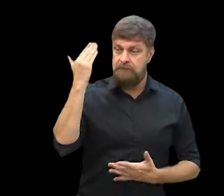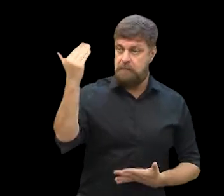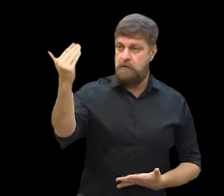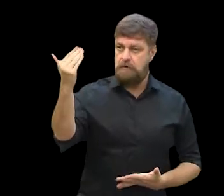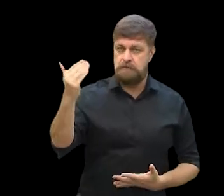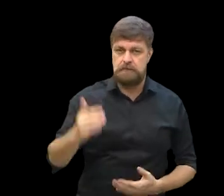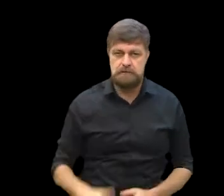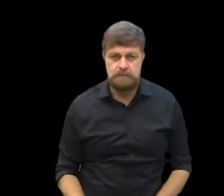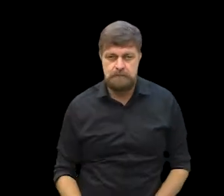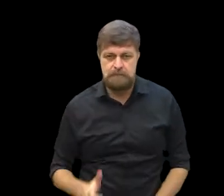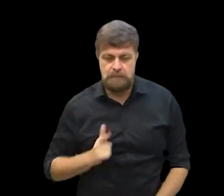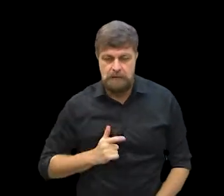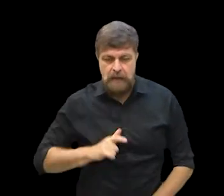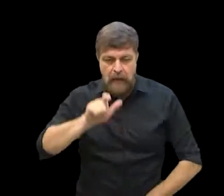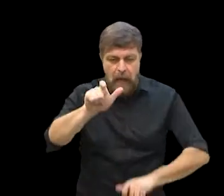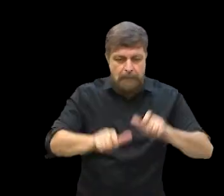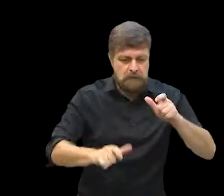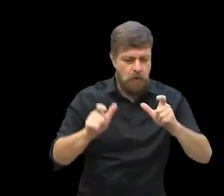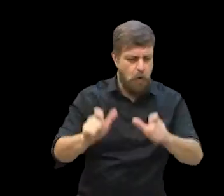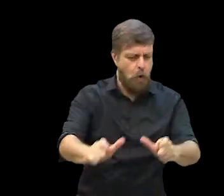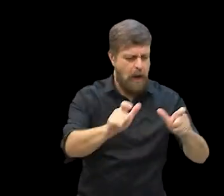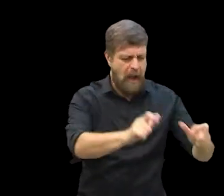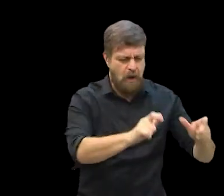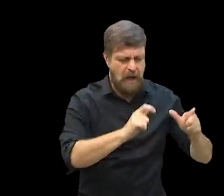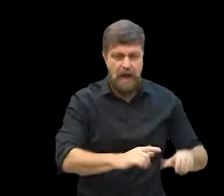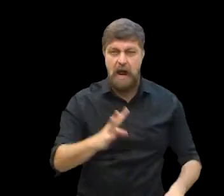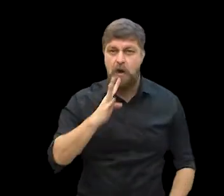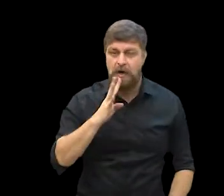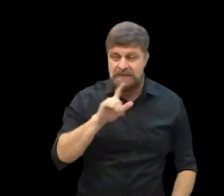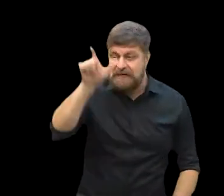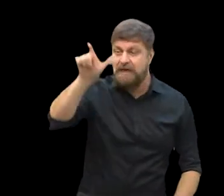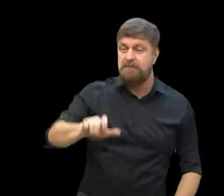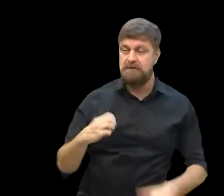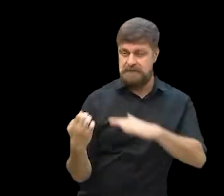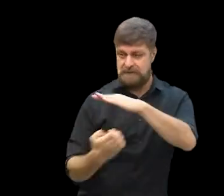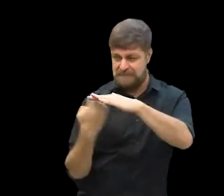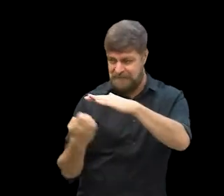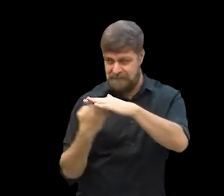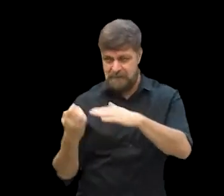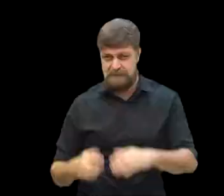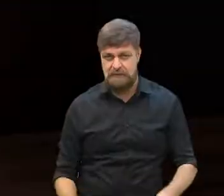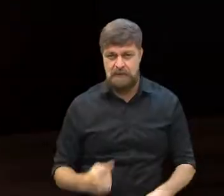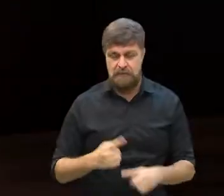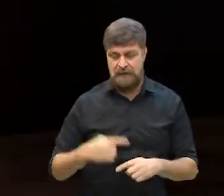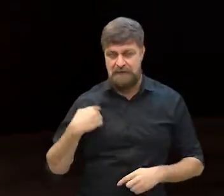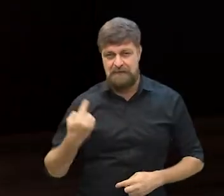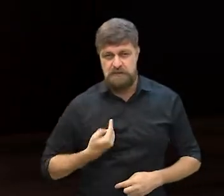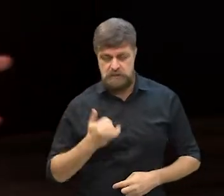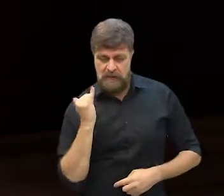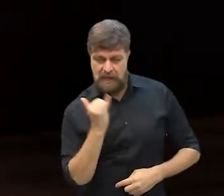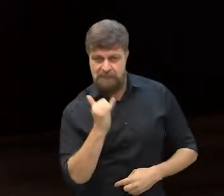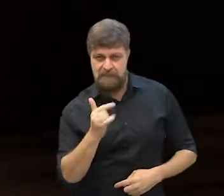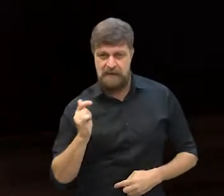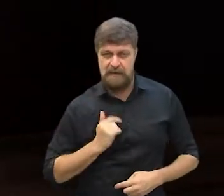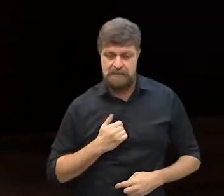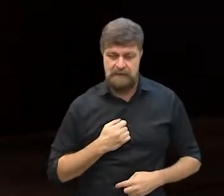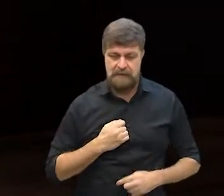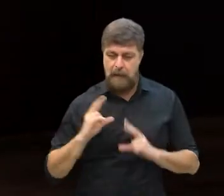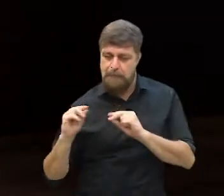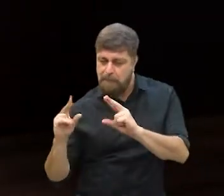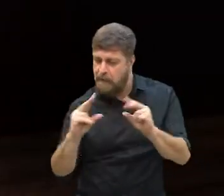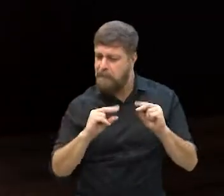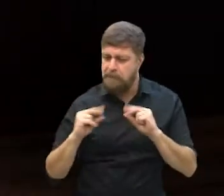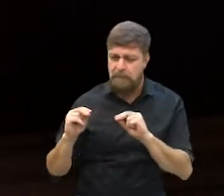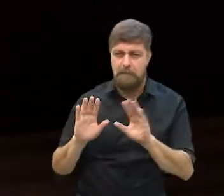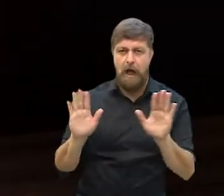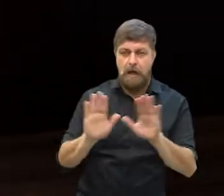conhecidos por muitos lugares, até porque quando a gente fala em pequenos negócios, Gustavo, sempre fala, o boca a boca,